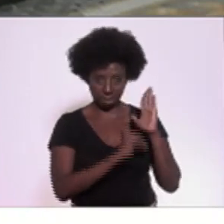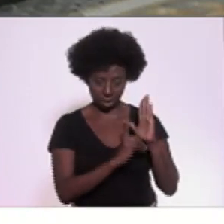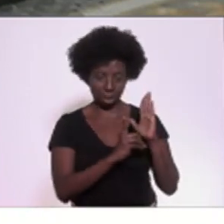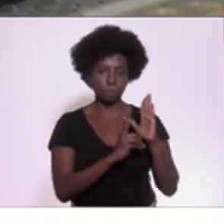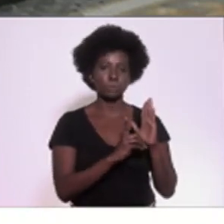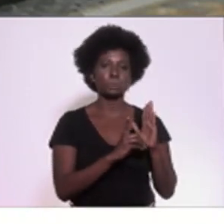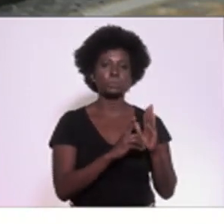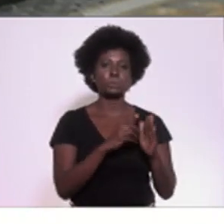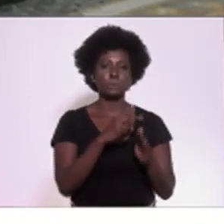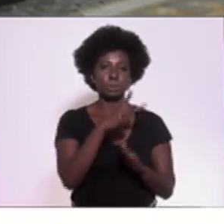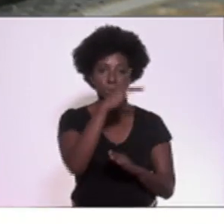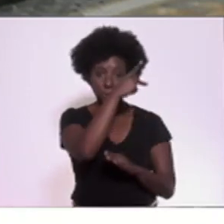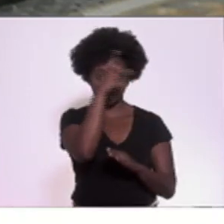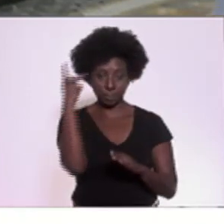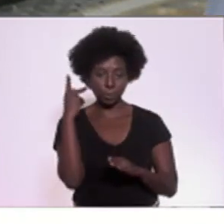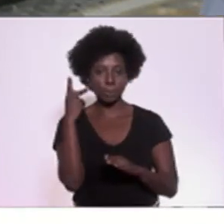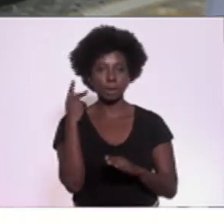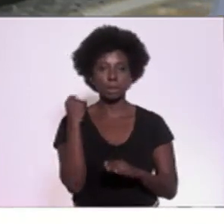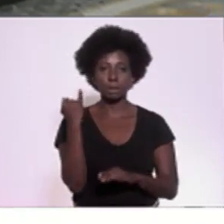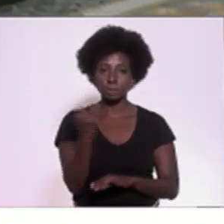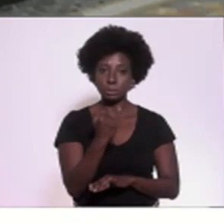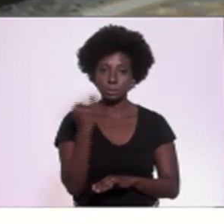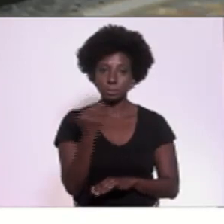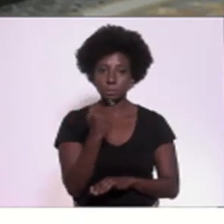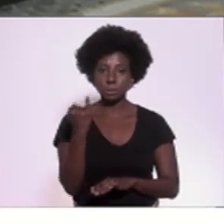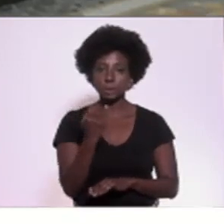fazer a desapropriação